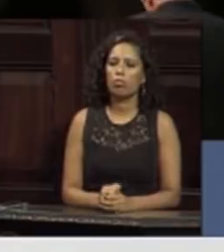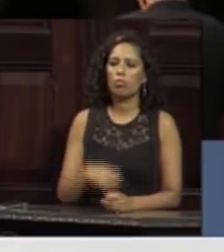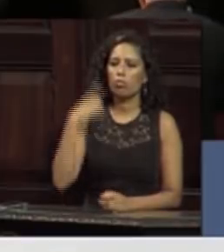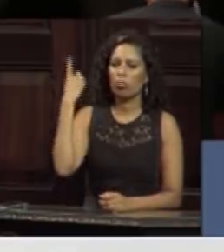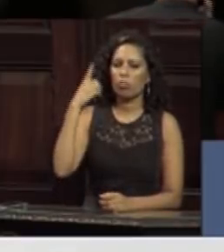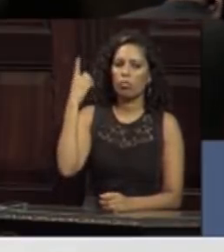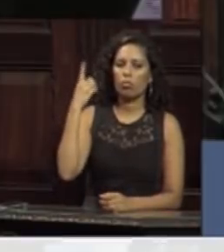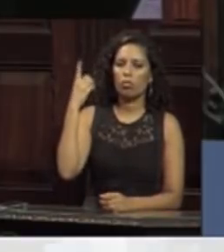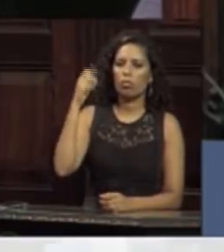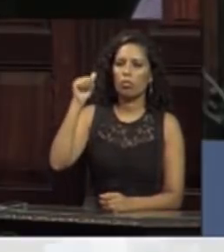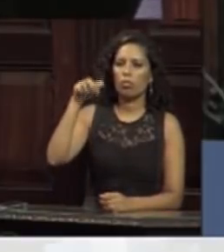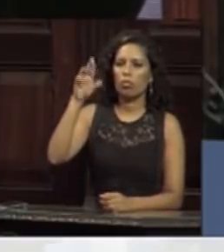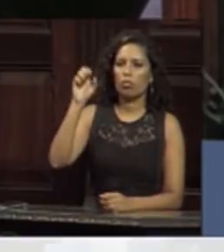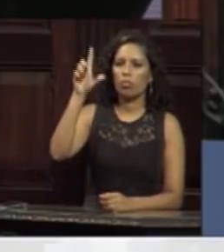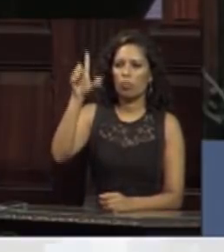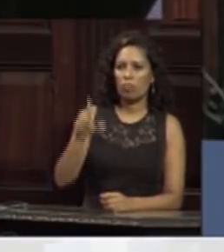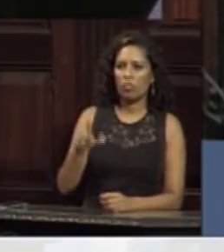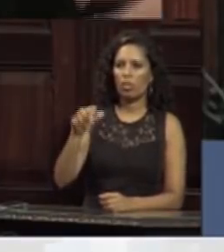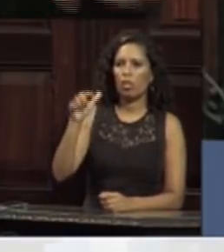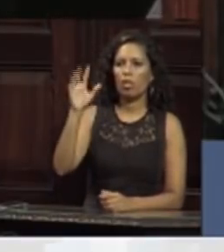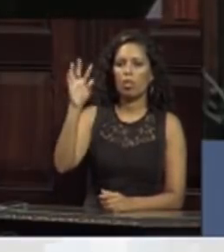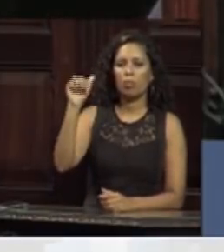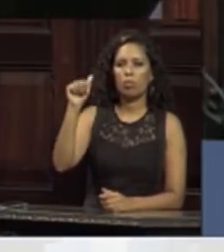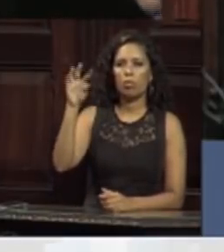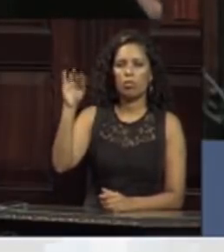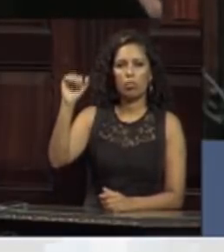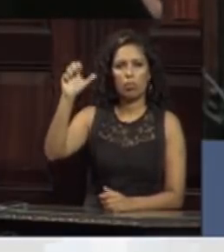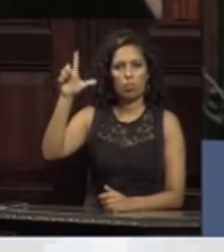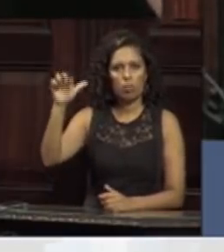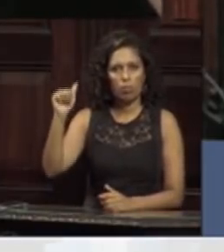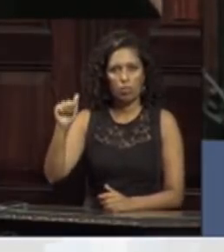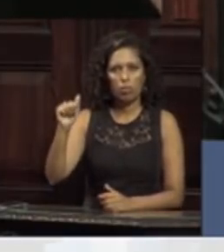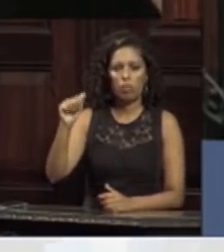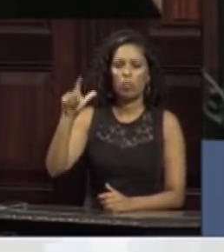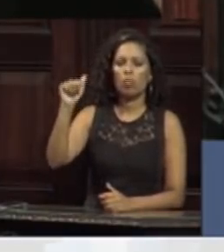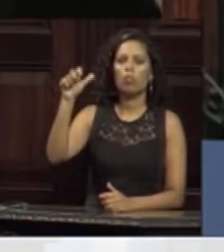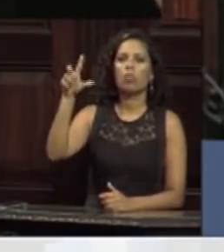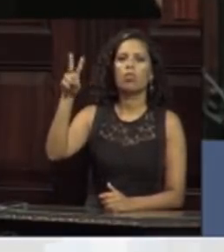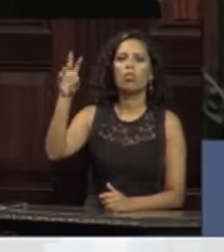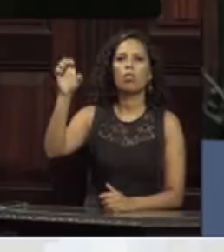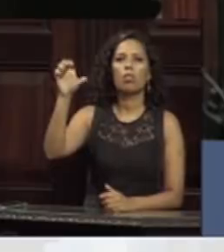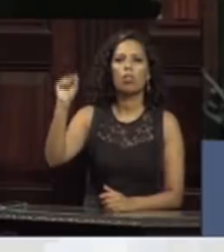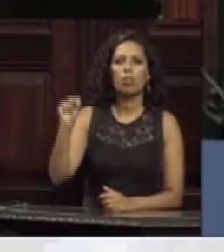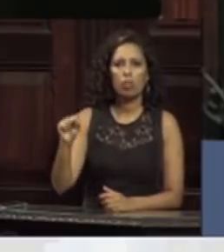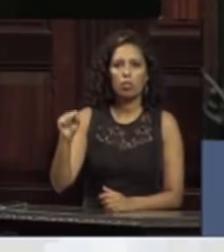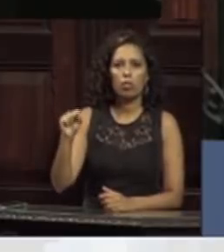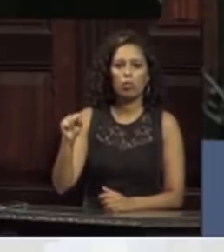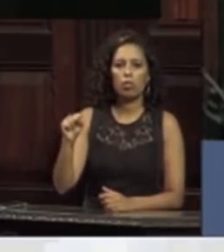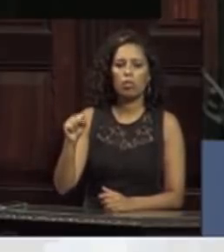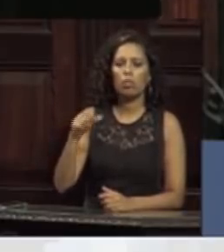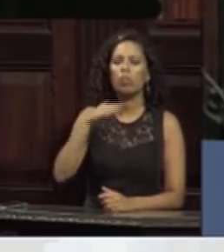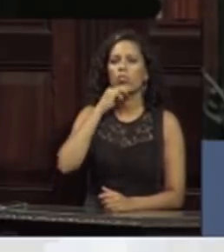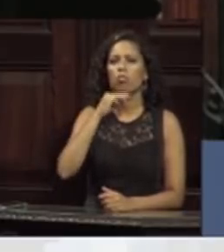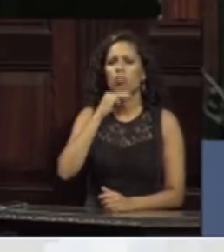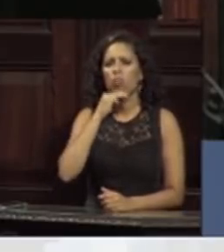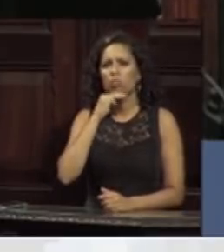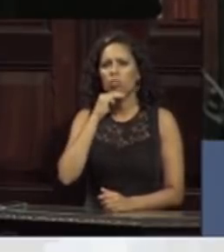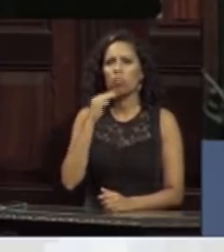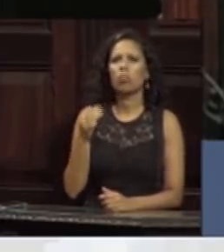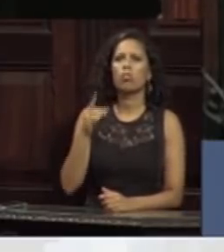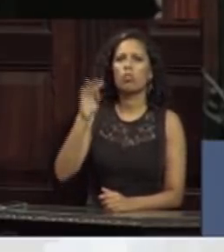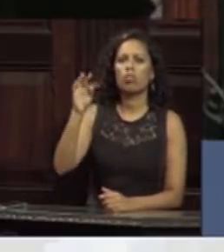Deputado André Correia, Átila Nunes, Benedito Alves, Átila Nunes presente votou. Chiquinho da Mangueira,